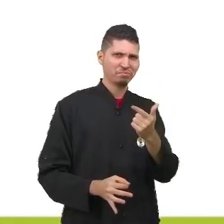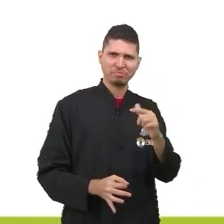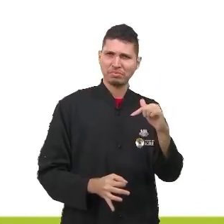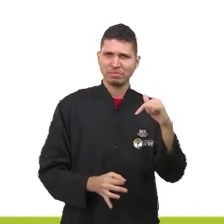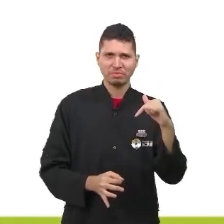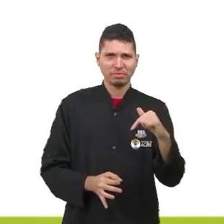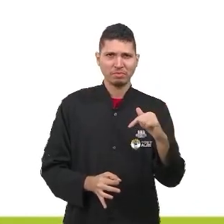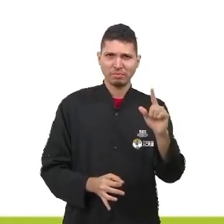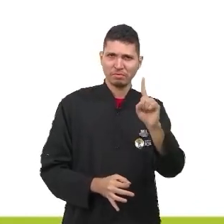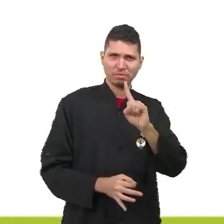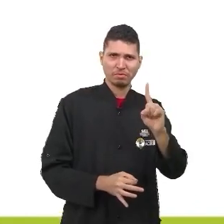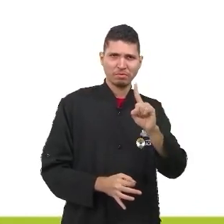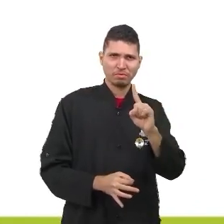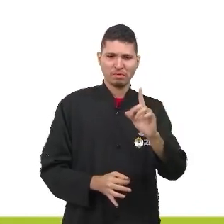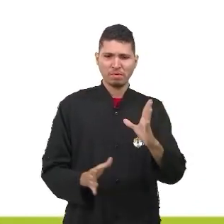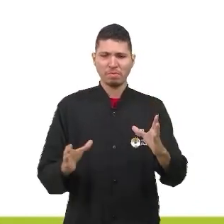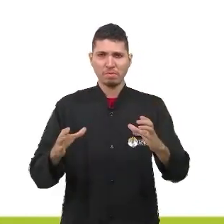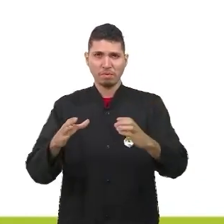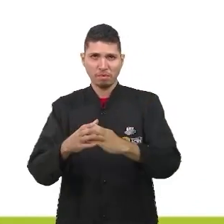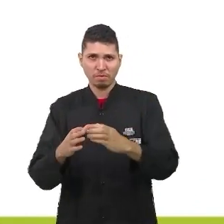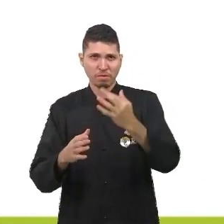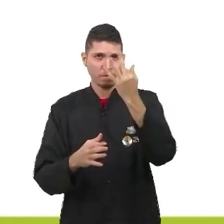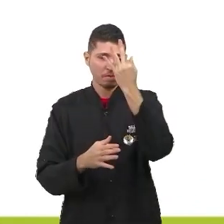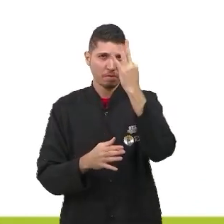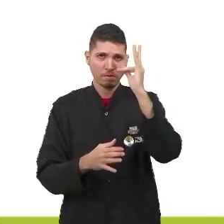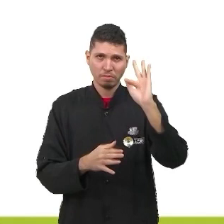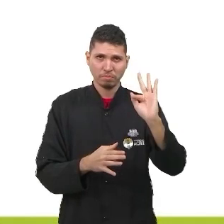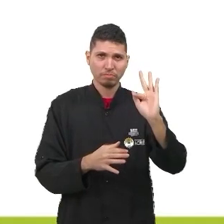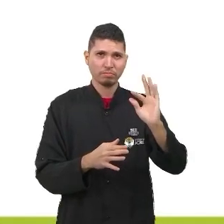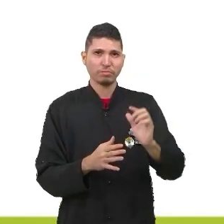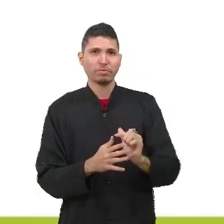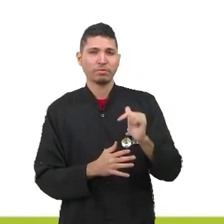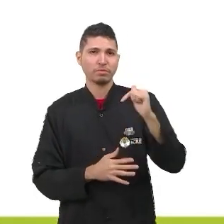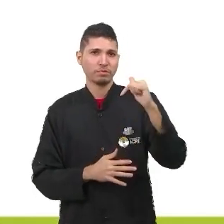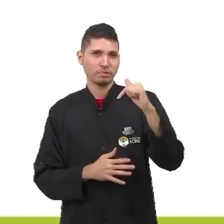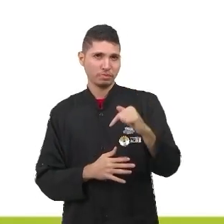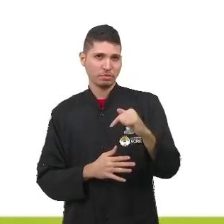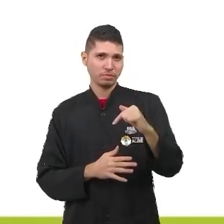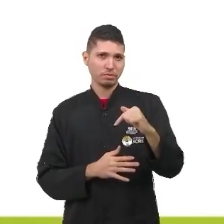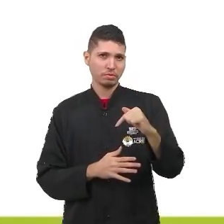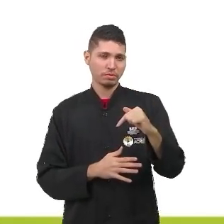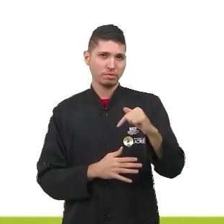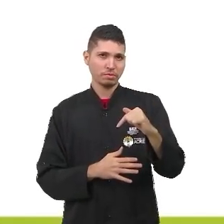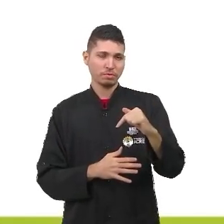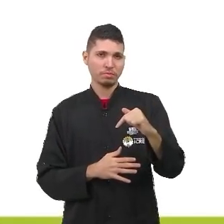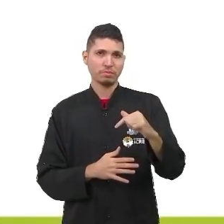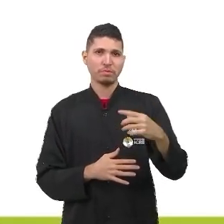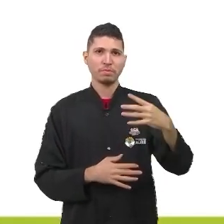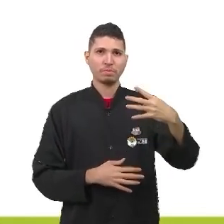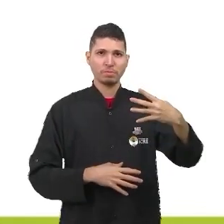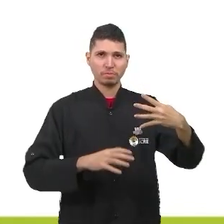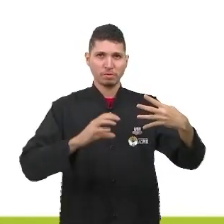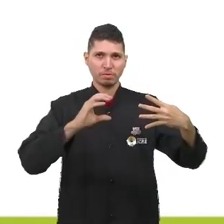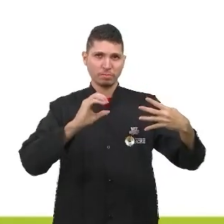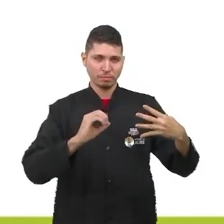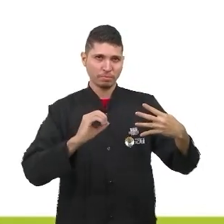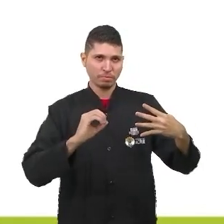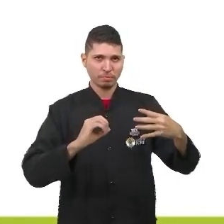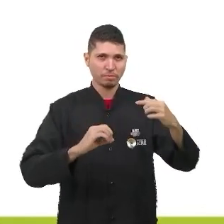Não, clube francês, né? Não é o 7 numeral, é o clube francês. 4-0,